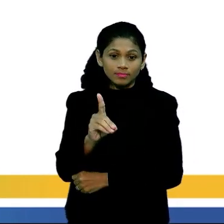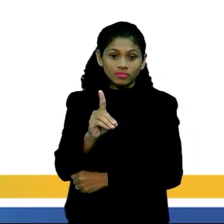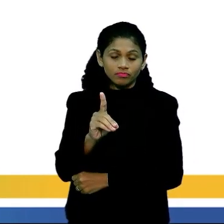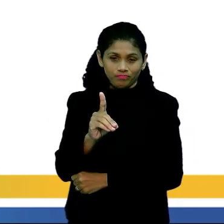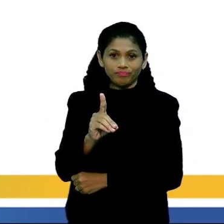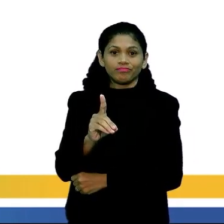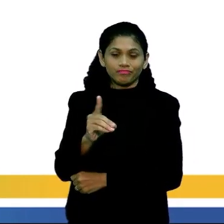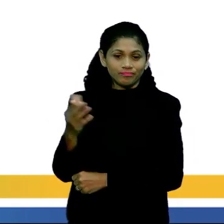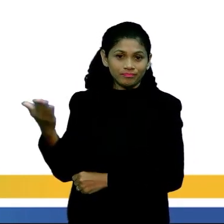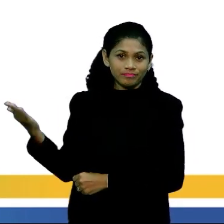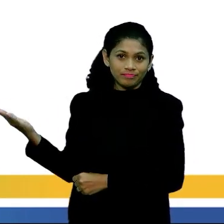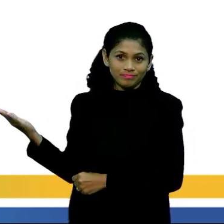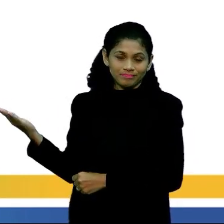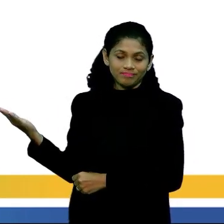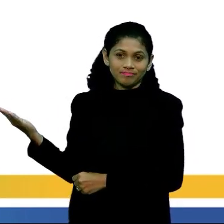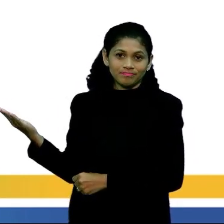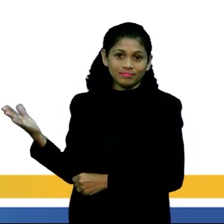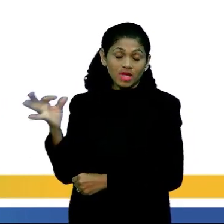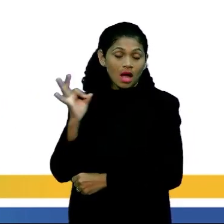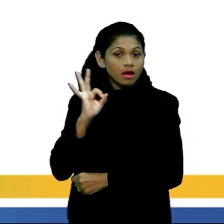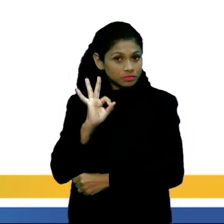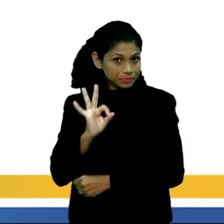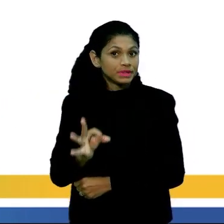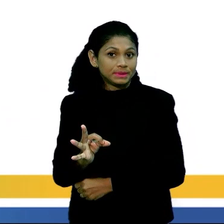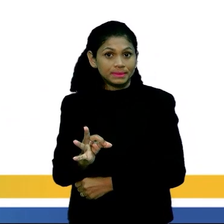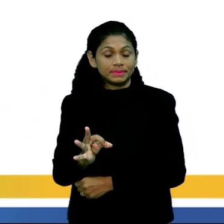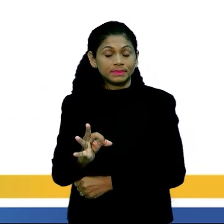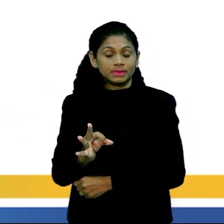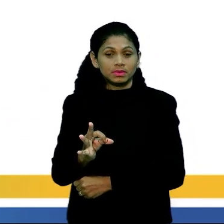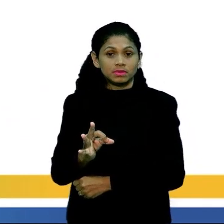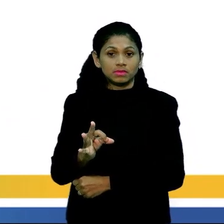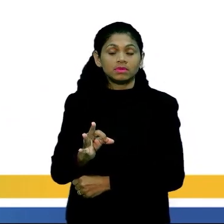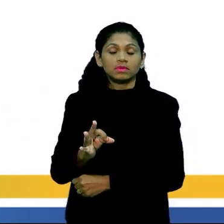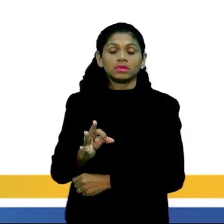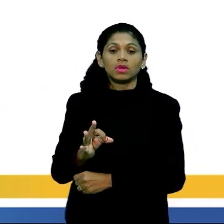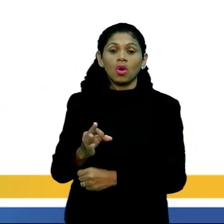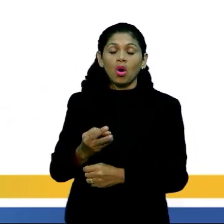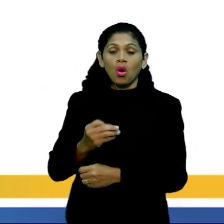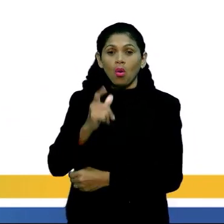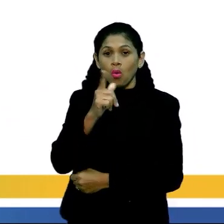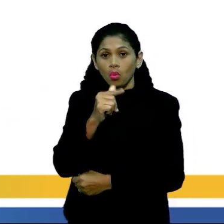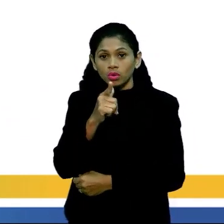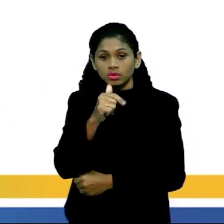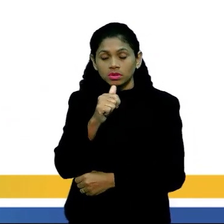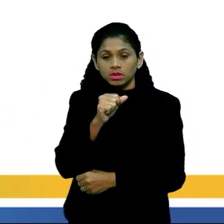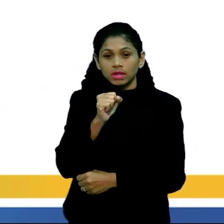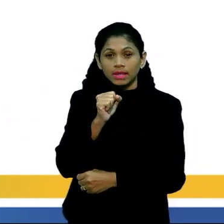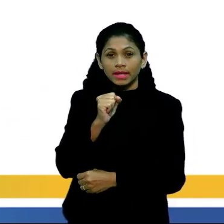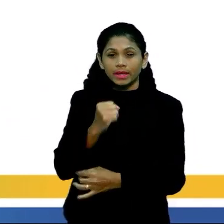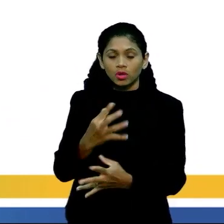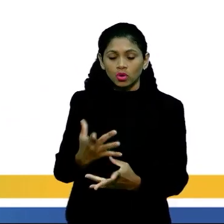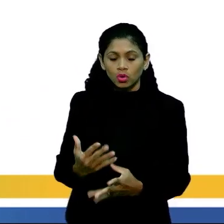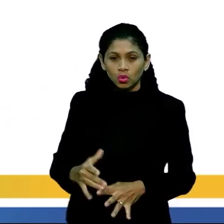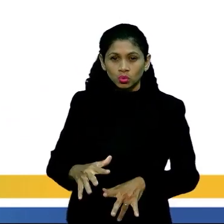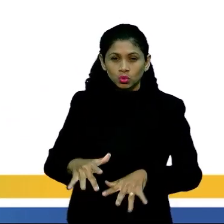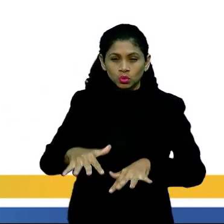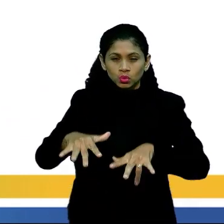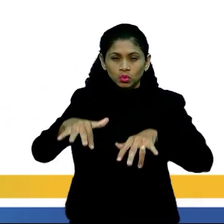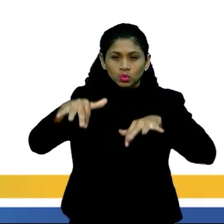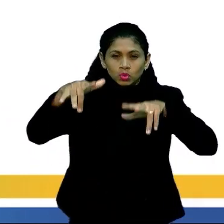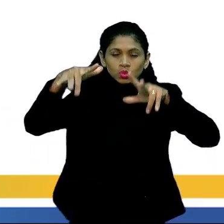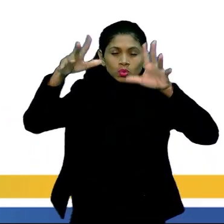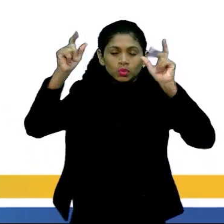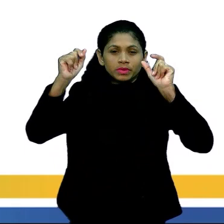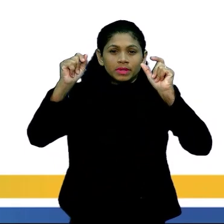uma mistura homogênea, todo aquele líquido vai evaporar e no final do recipiente vai sobrar apenas ali